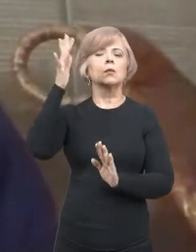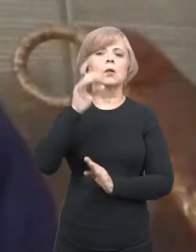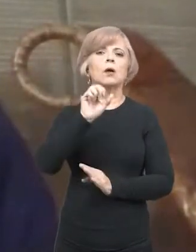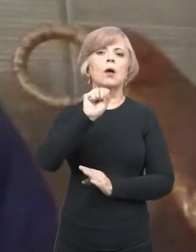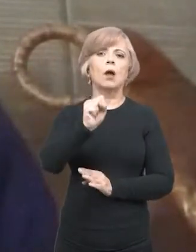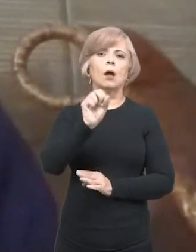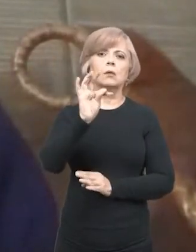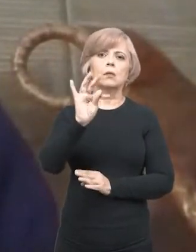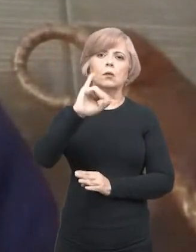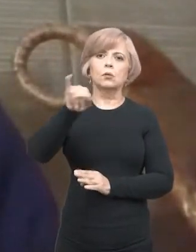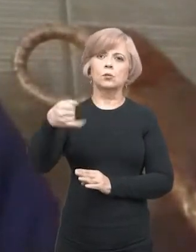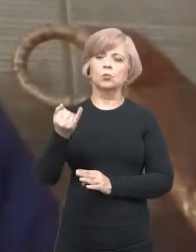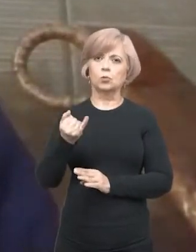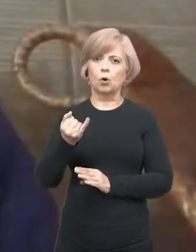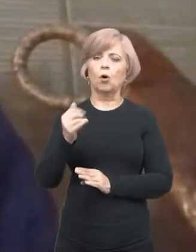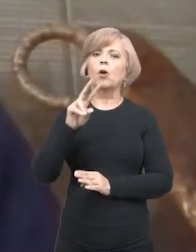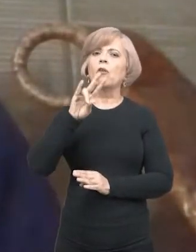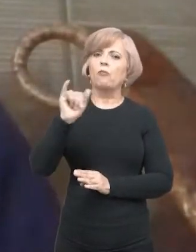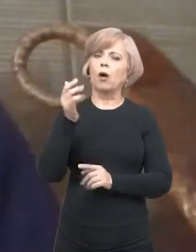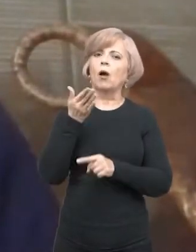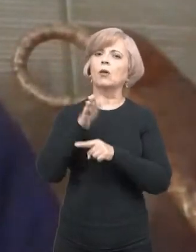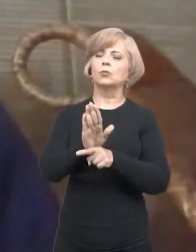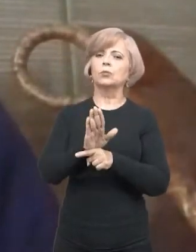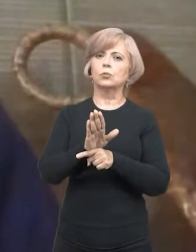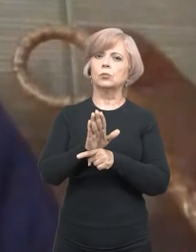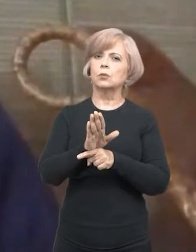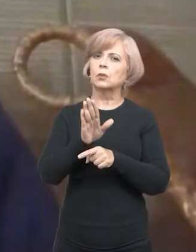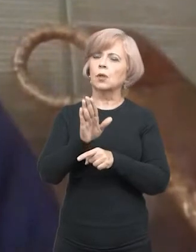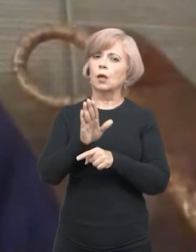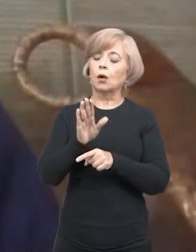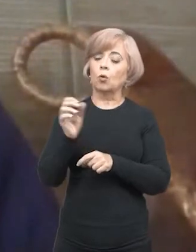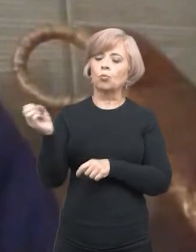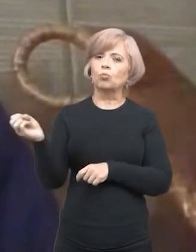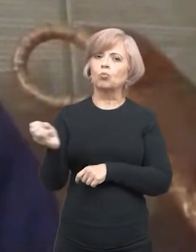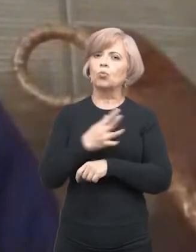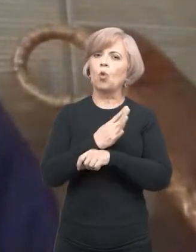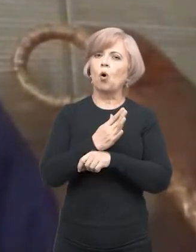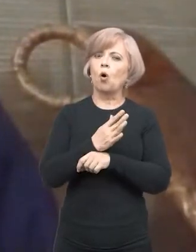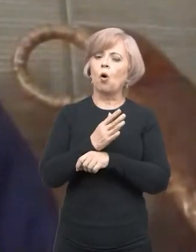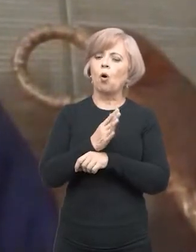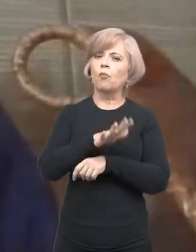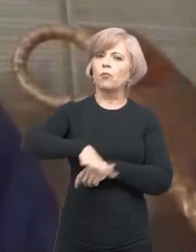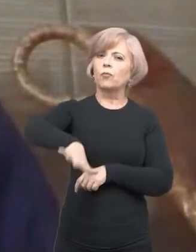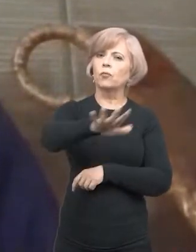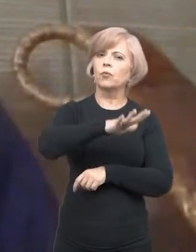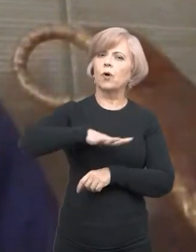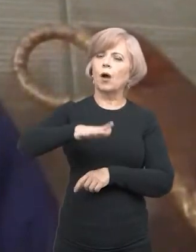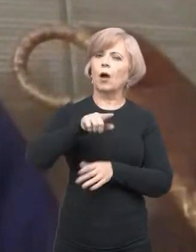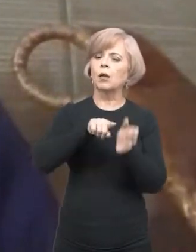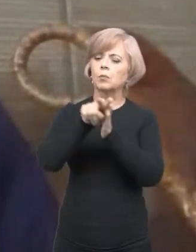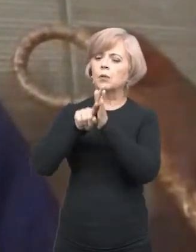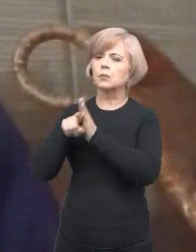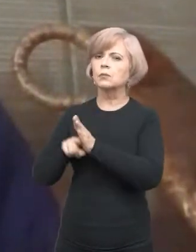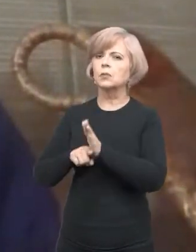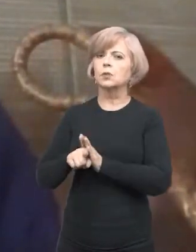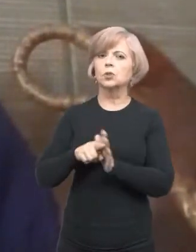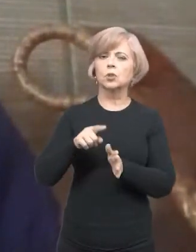STJ foi excelente e vai viabilizar o GAECO uma nova frente de investigação e